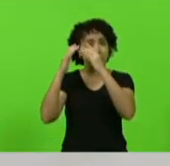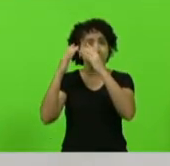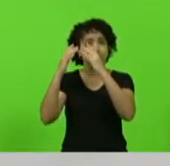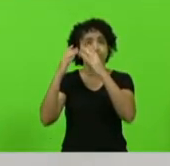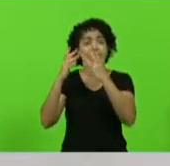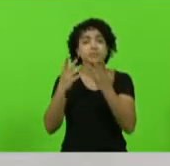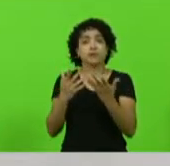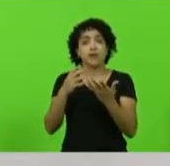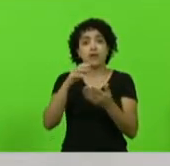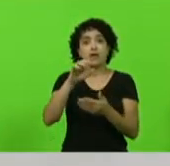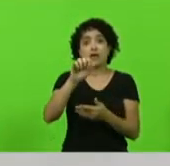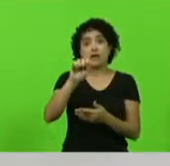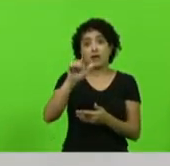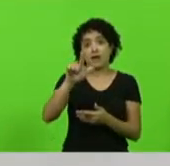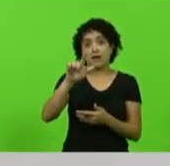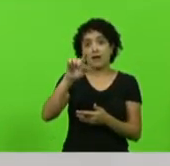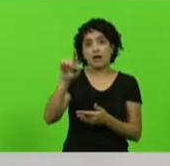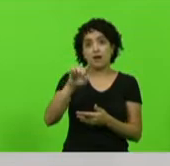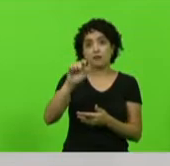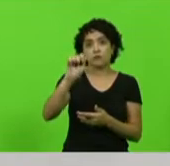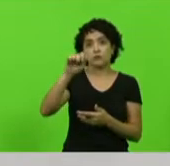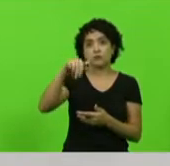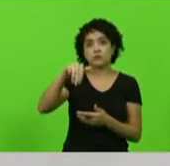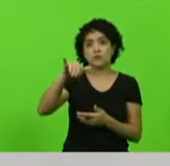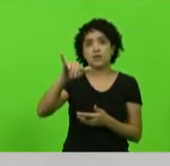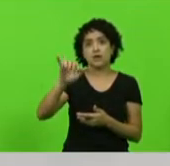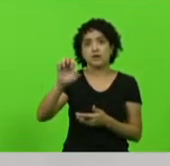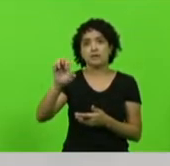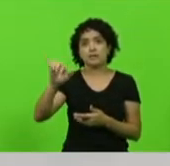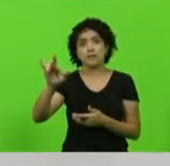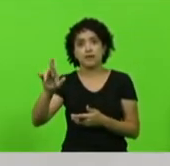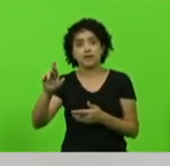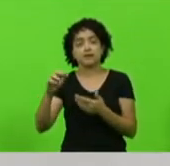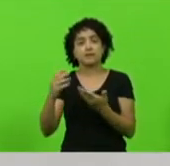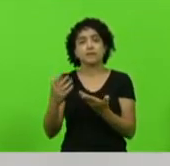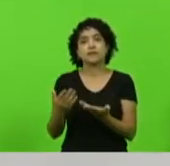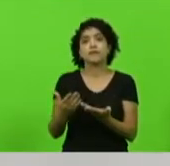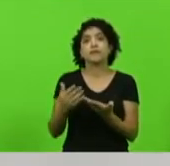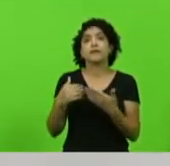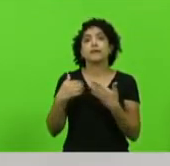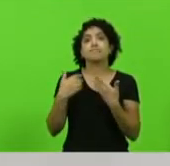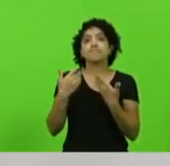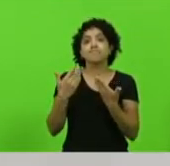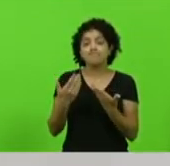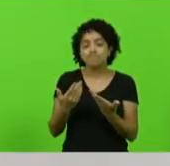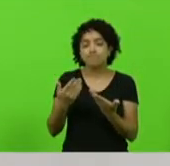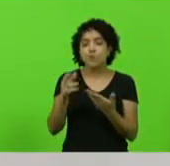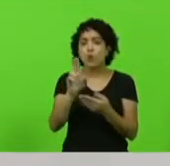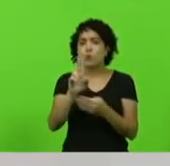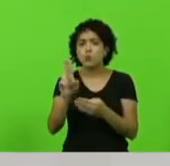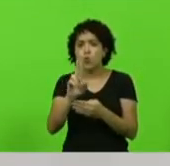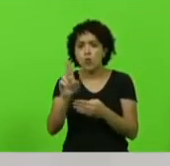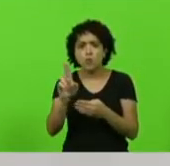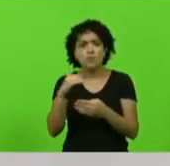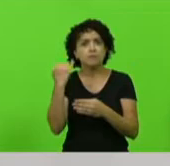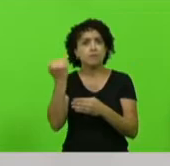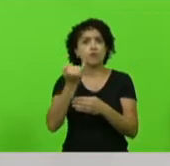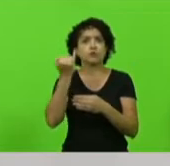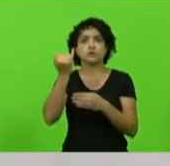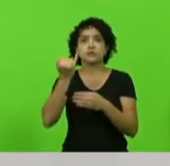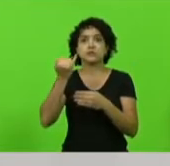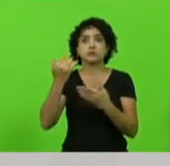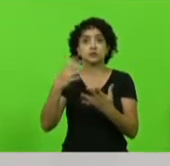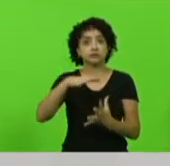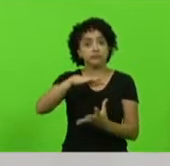com essa doença misteriosa? Foi, sem sombra de dúvida, um grande nome da medicina internacional, olhem